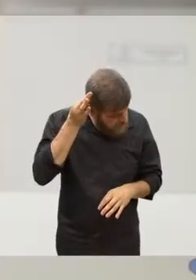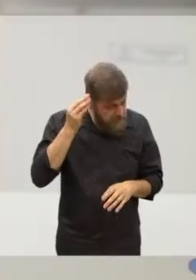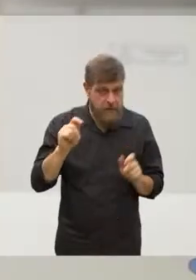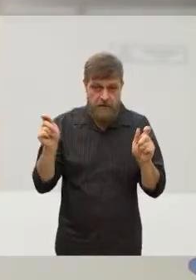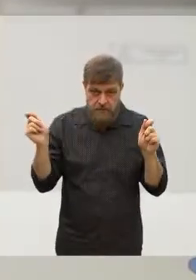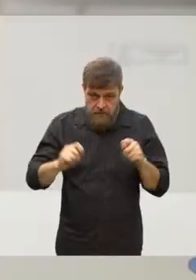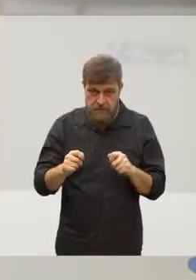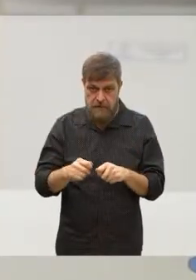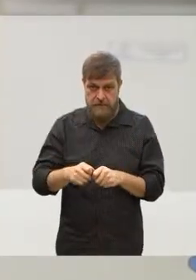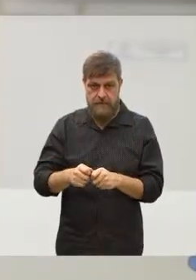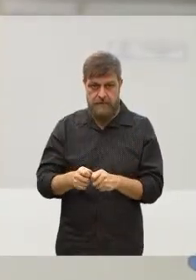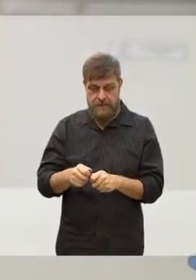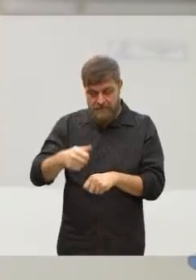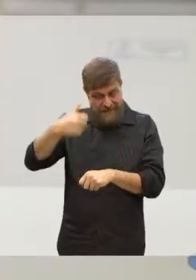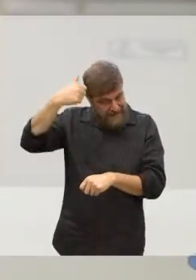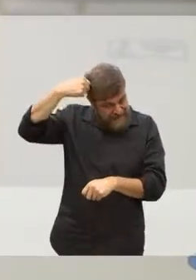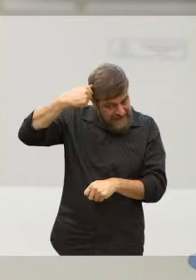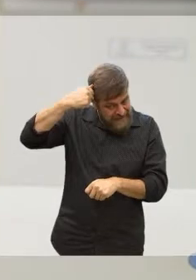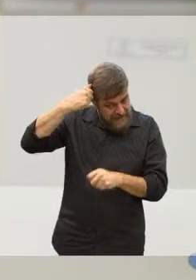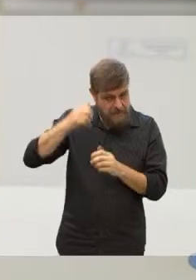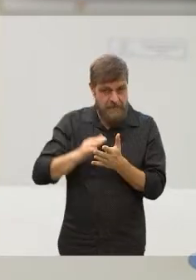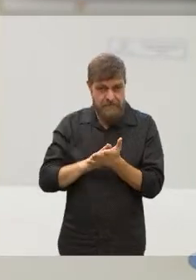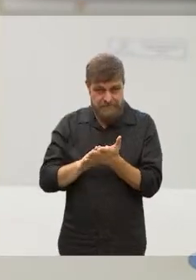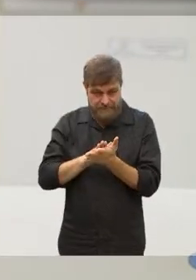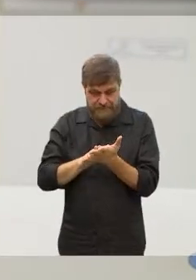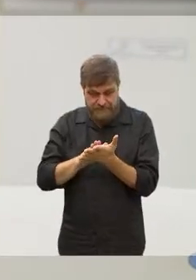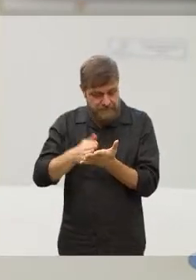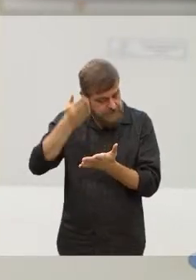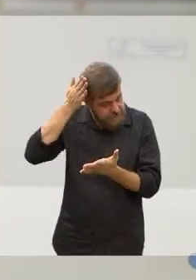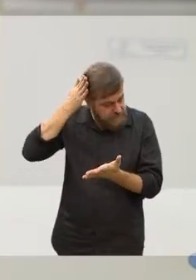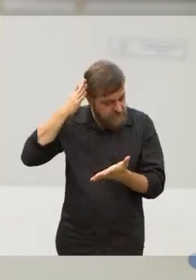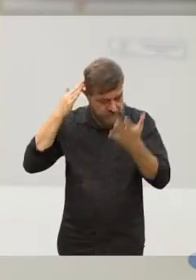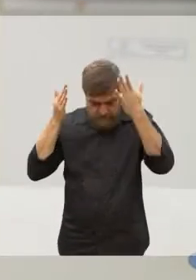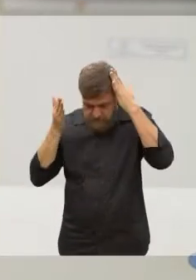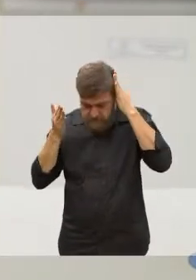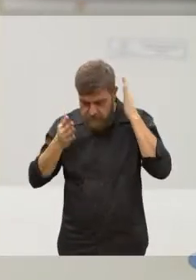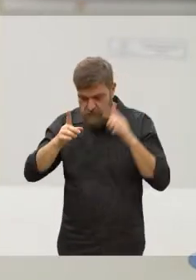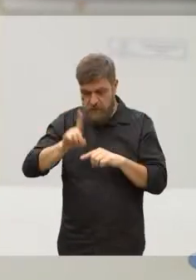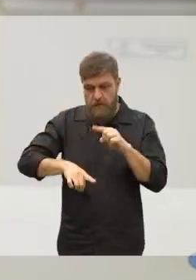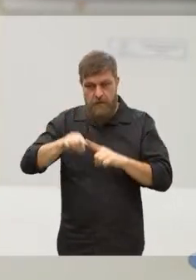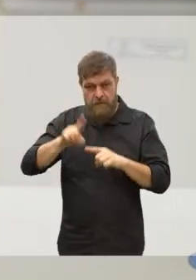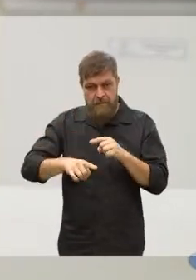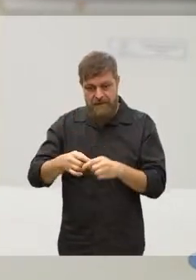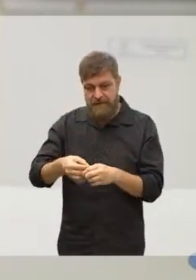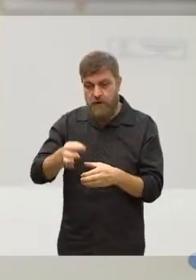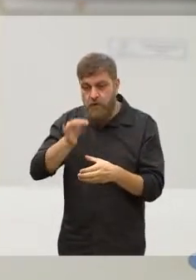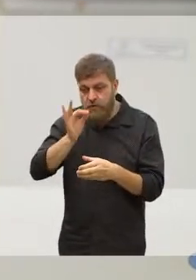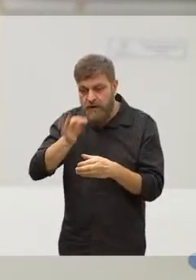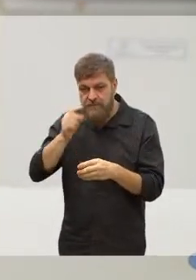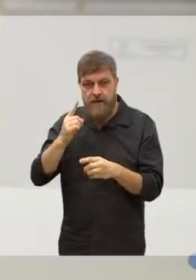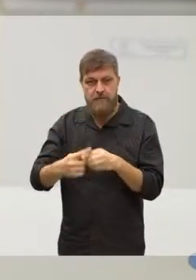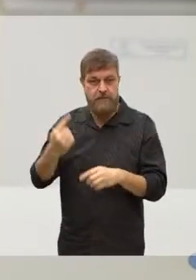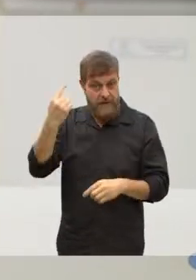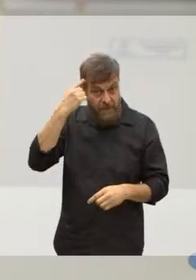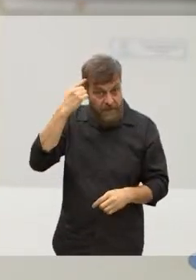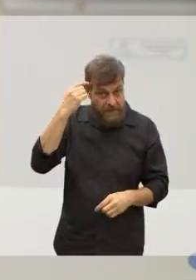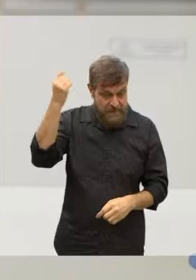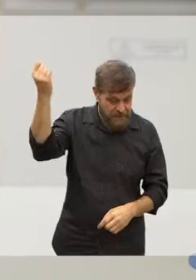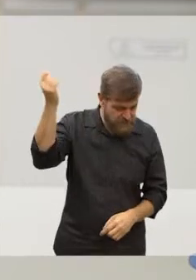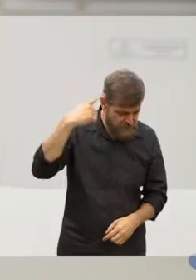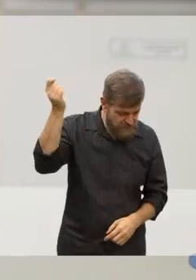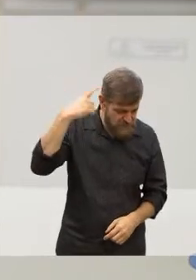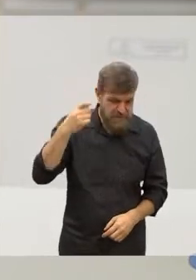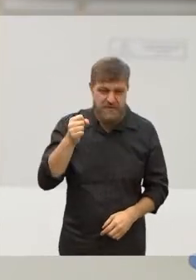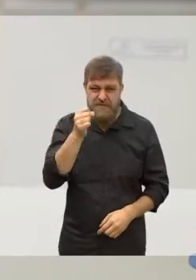fazer produto para cabelo com essa melanoidina, tá? Para proteger. Porque o cabelo também fica exposto e